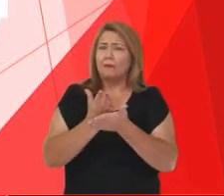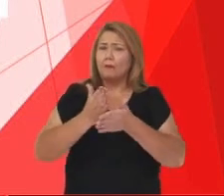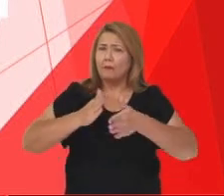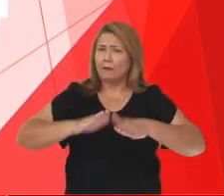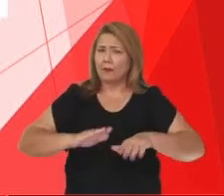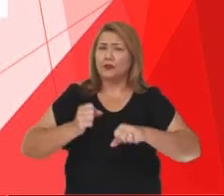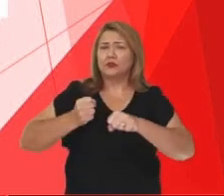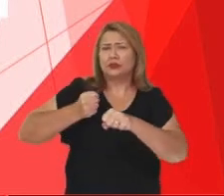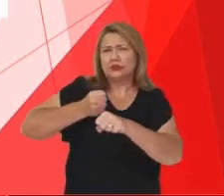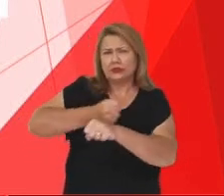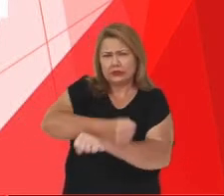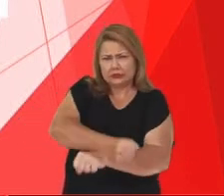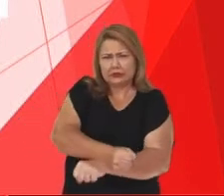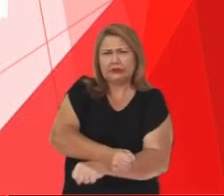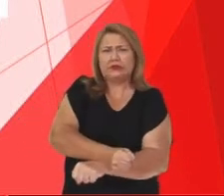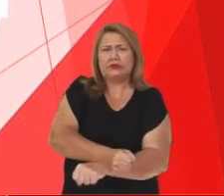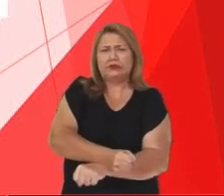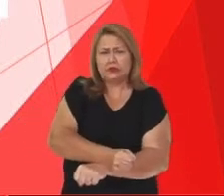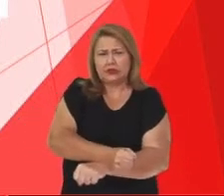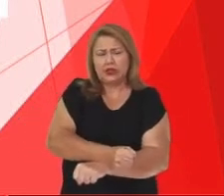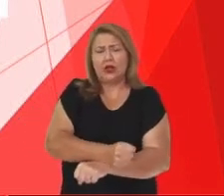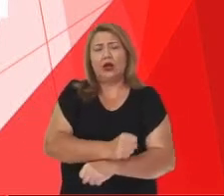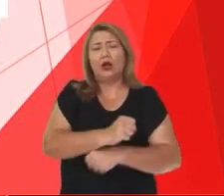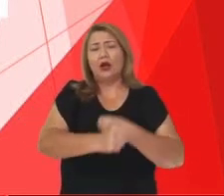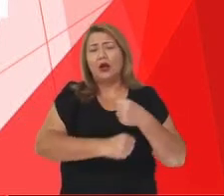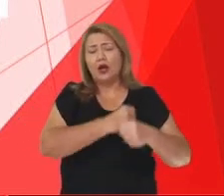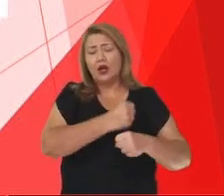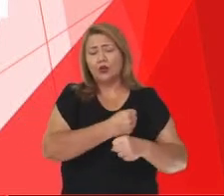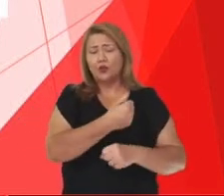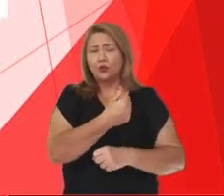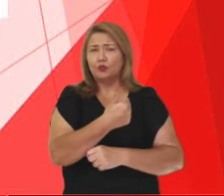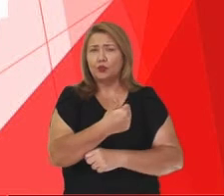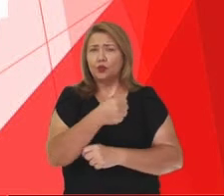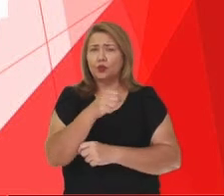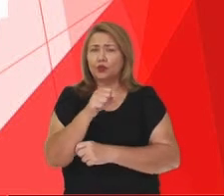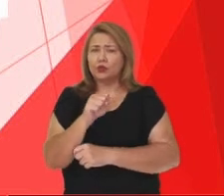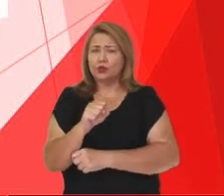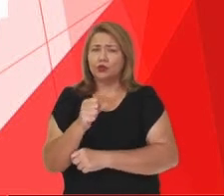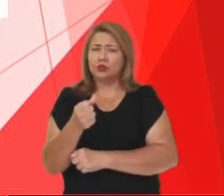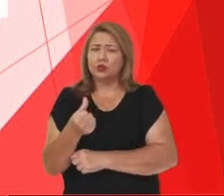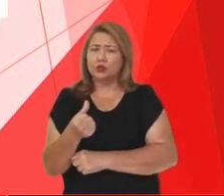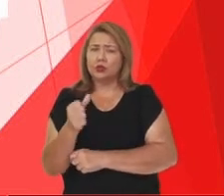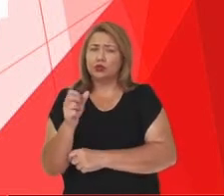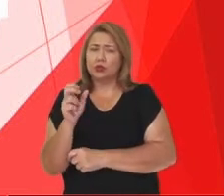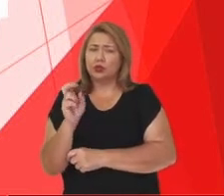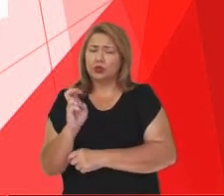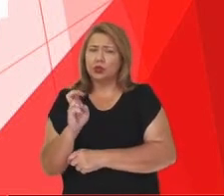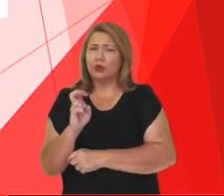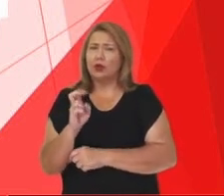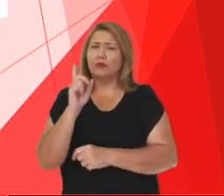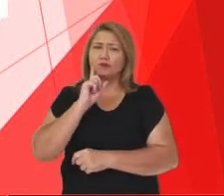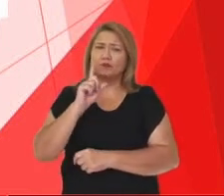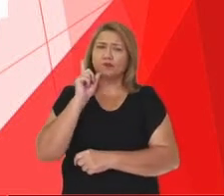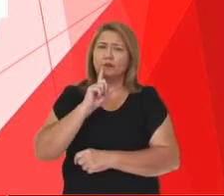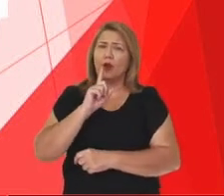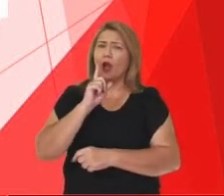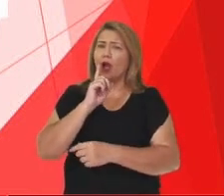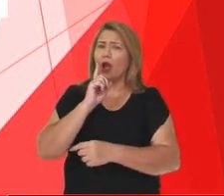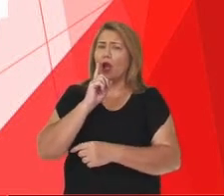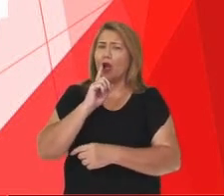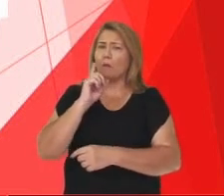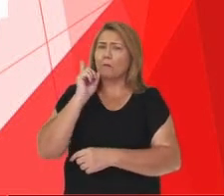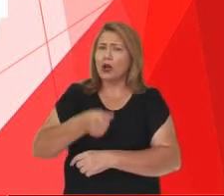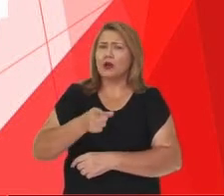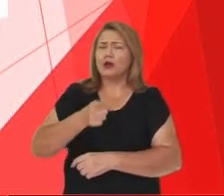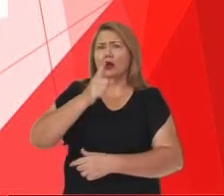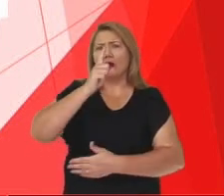da escravidão. Em 1865, os Estados Unidos declara o fim da escravidão. No